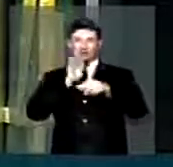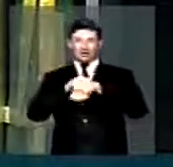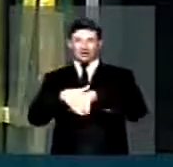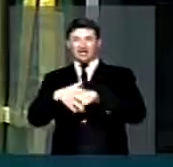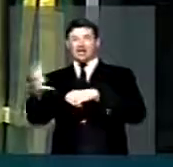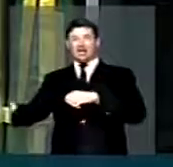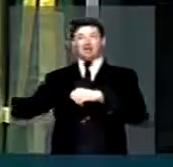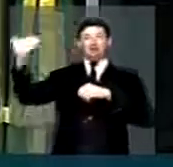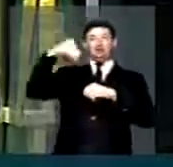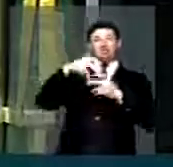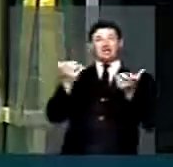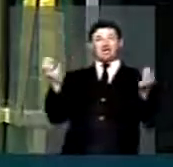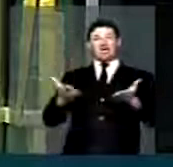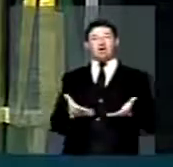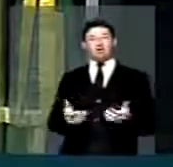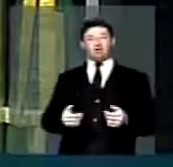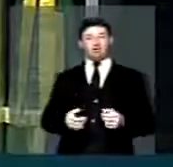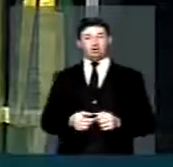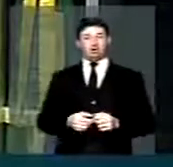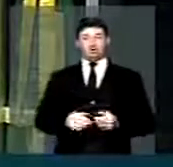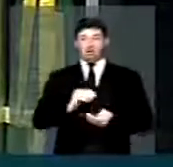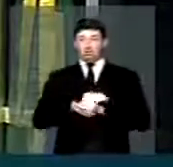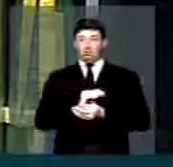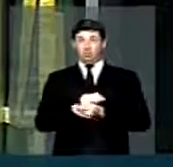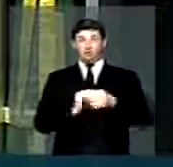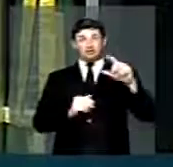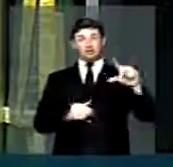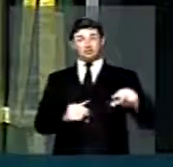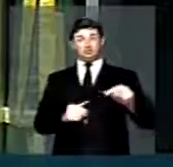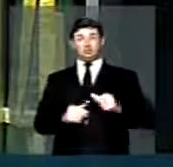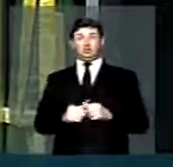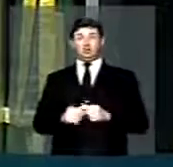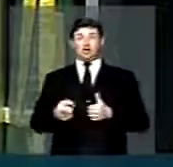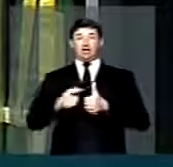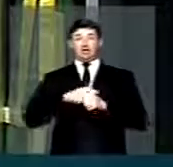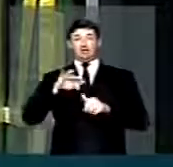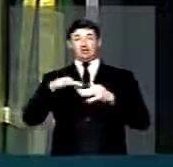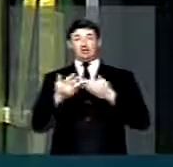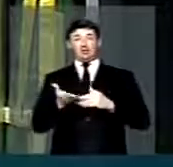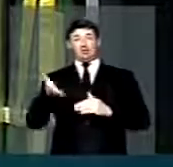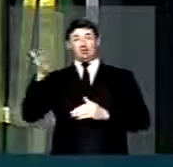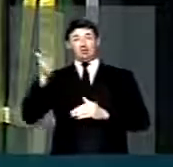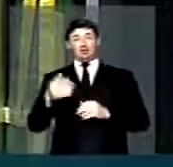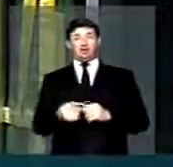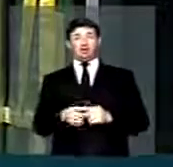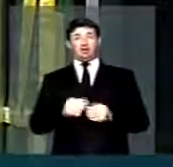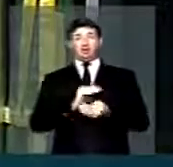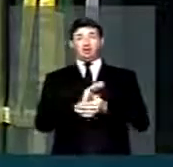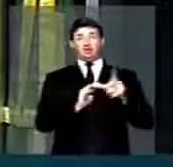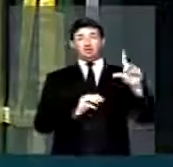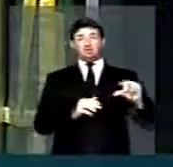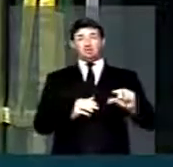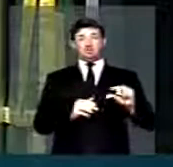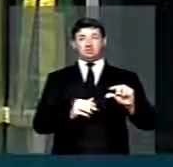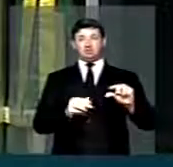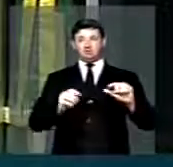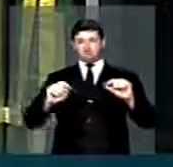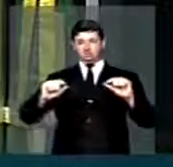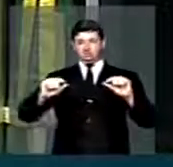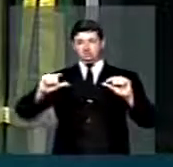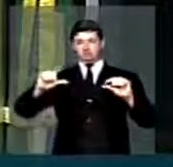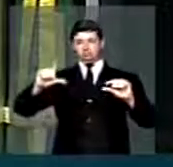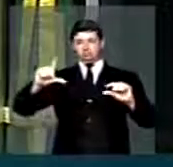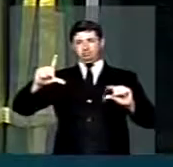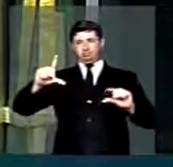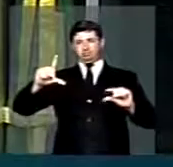dobrou. A taxa de poupança caiu de 14,6%, só no ano passado, exemplificando só no ano passado, de 14,6% para 13,9%. A